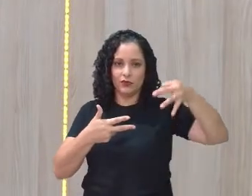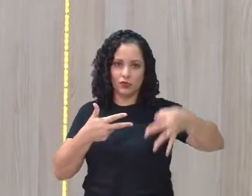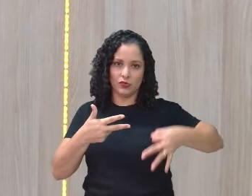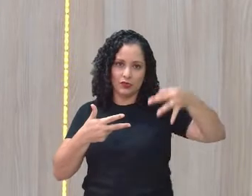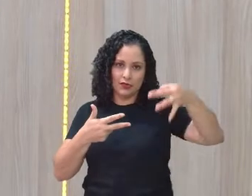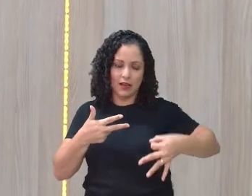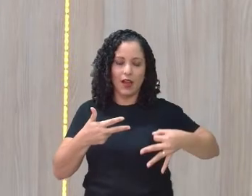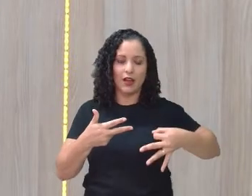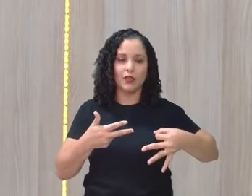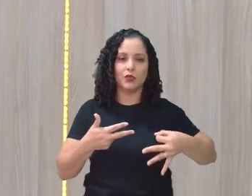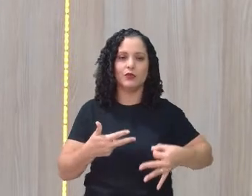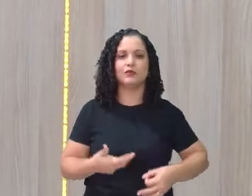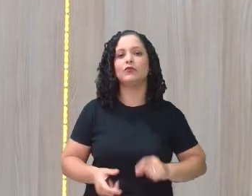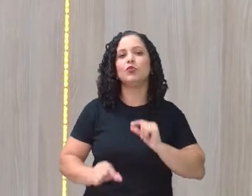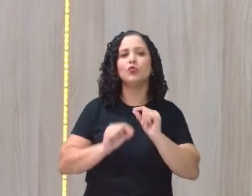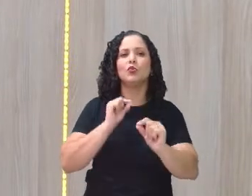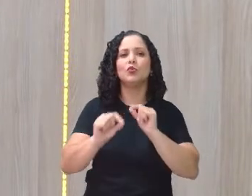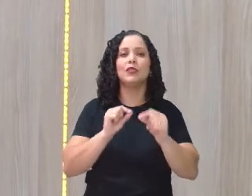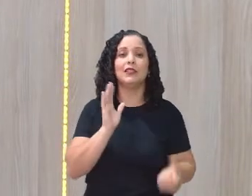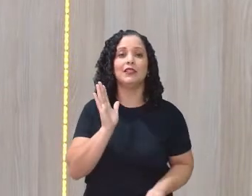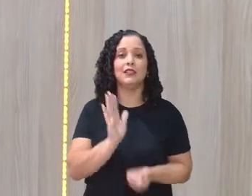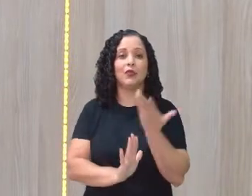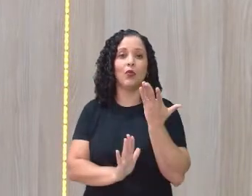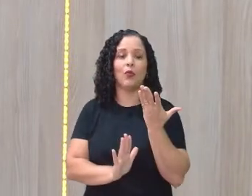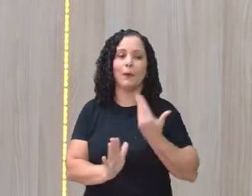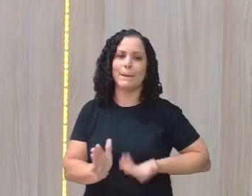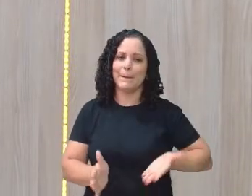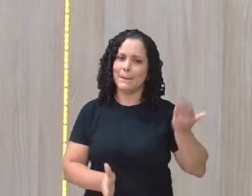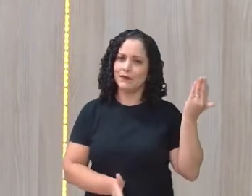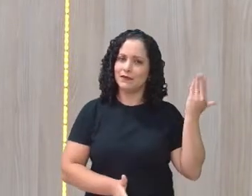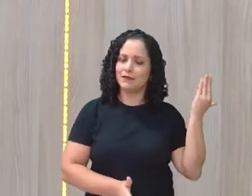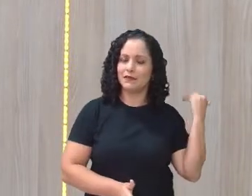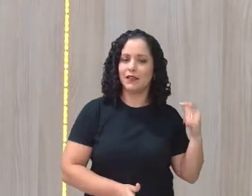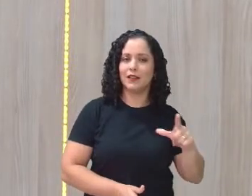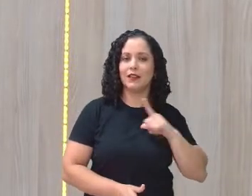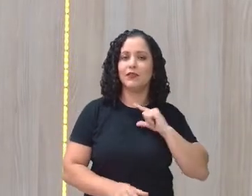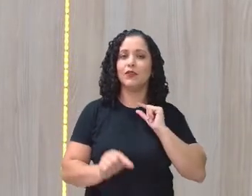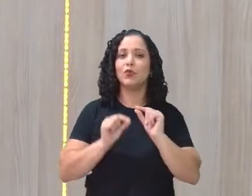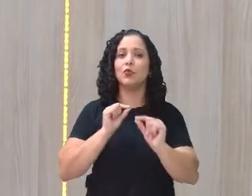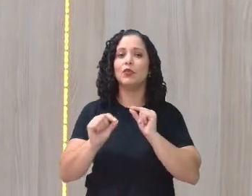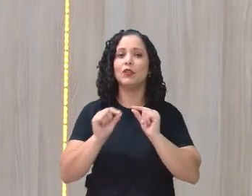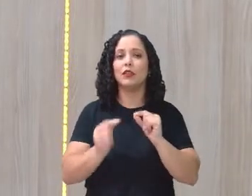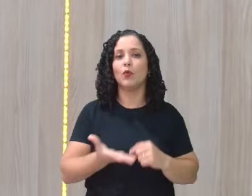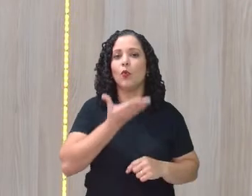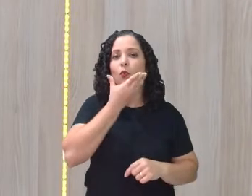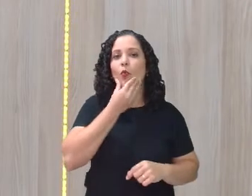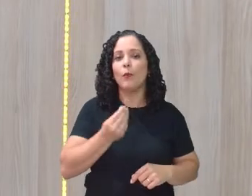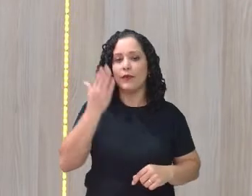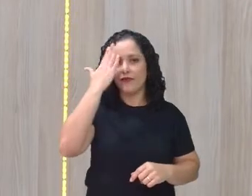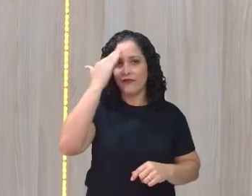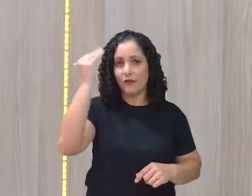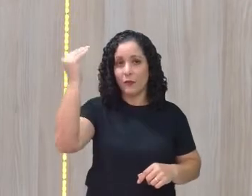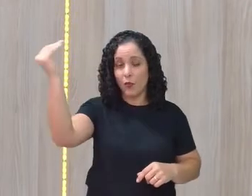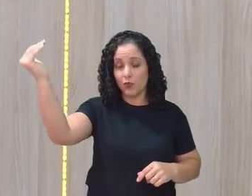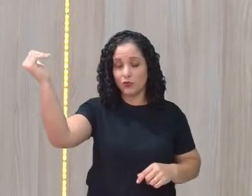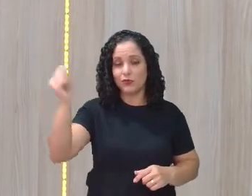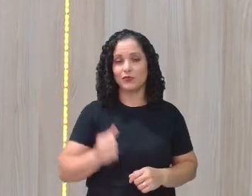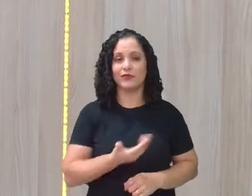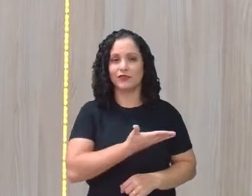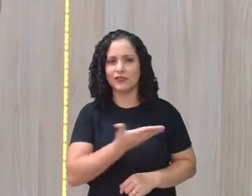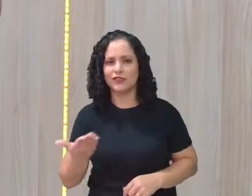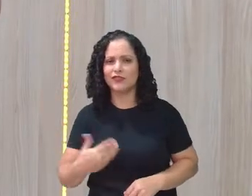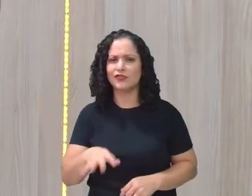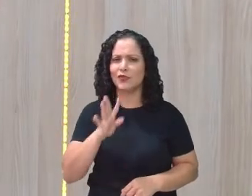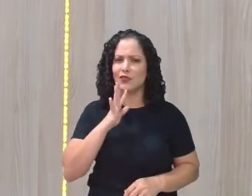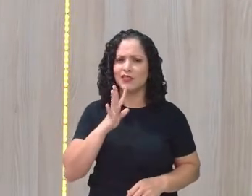judiciário, surgiu nessa época com um camarada famoso aí, né, você já deve ter ouvido falar,